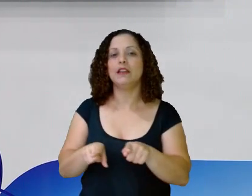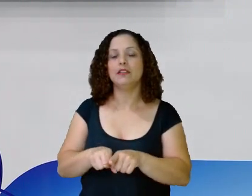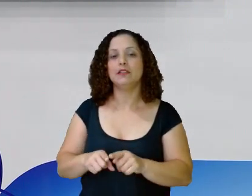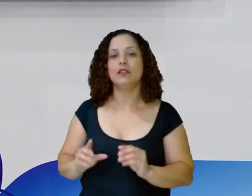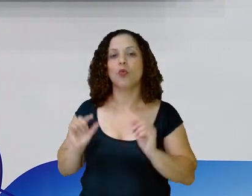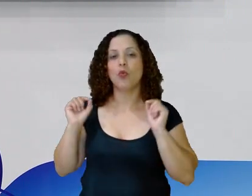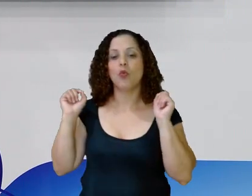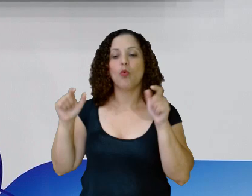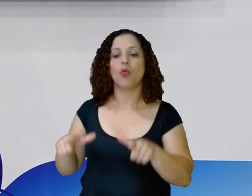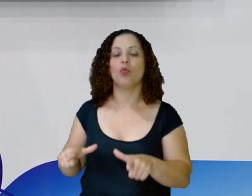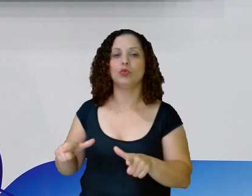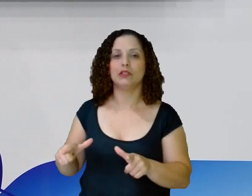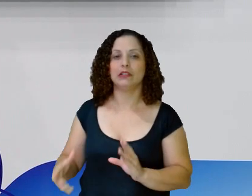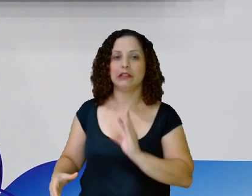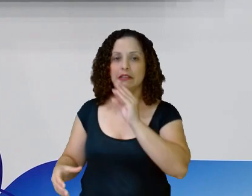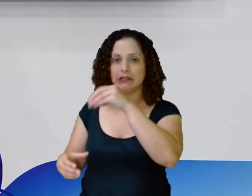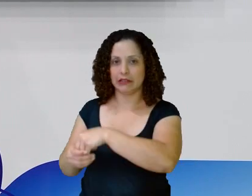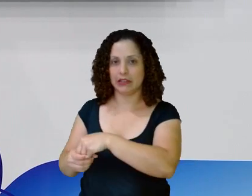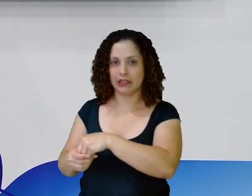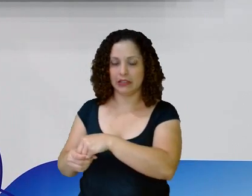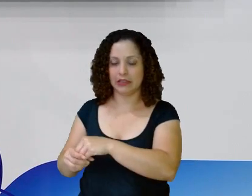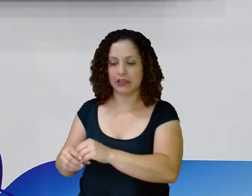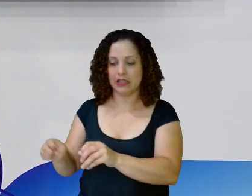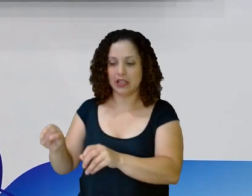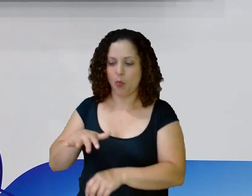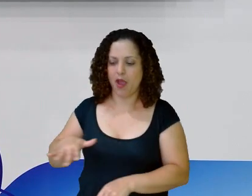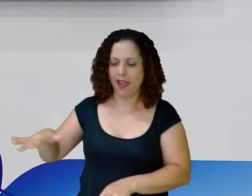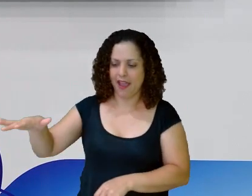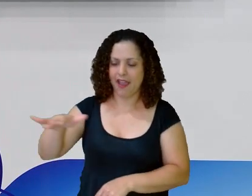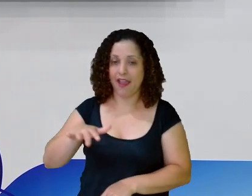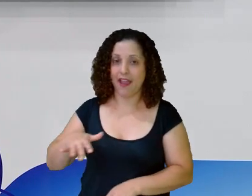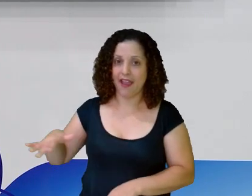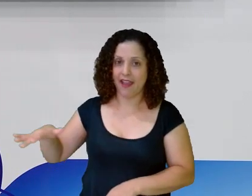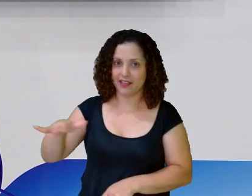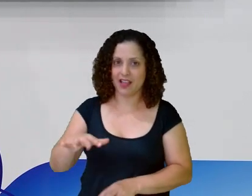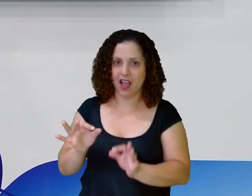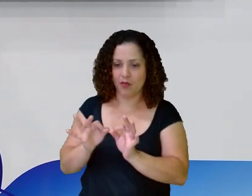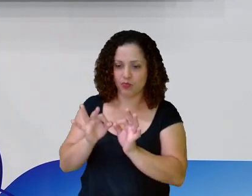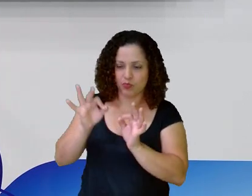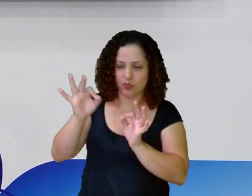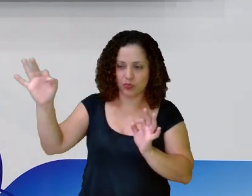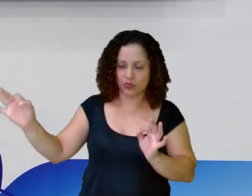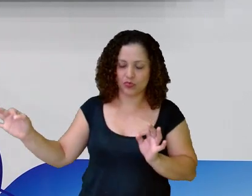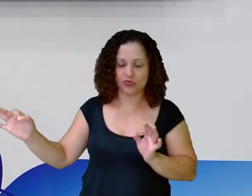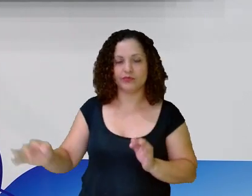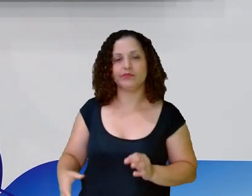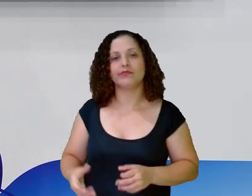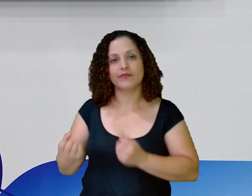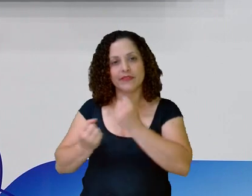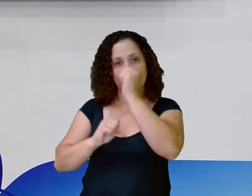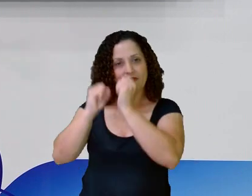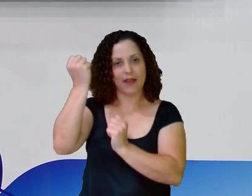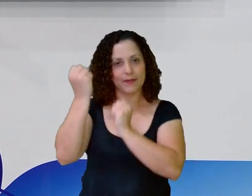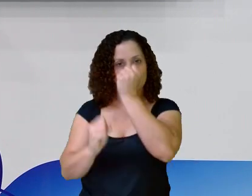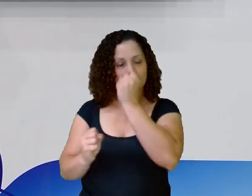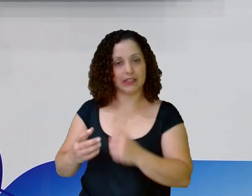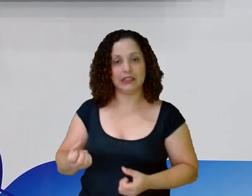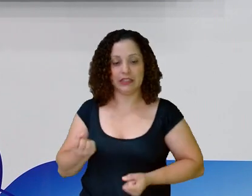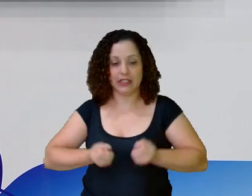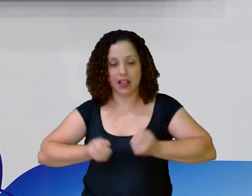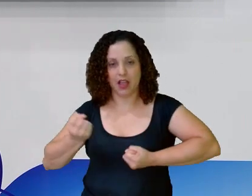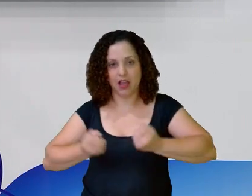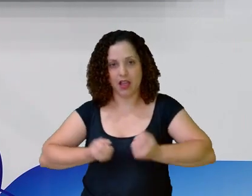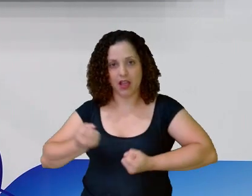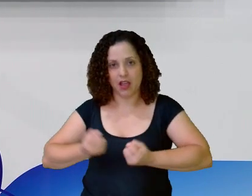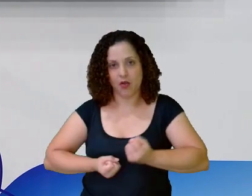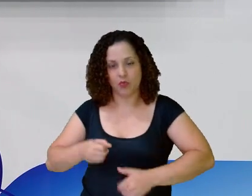mais afastadas dos grandes centros urbanos. Então, por exemplo, fábricas de carro, fábricas de roupa, de sapatos, e eles produzem